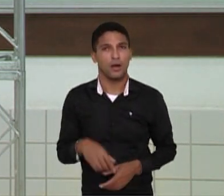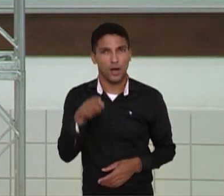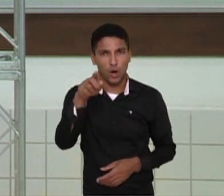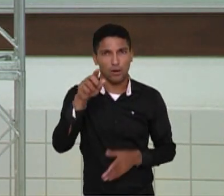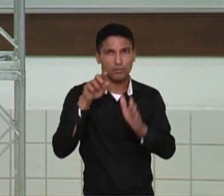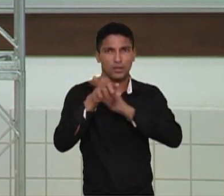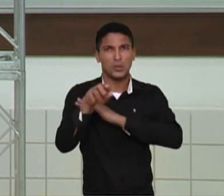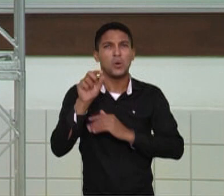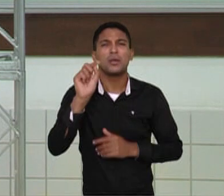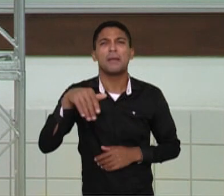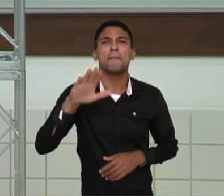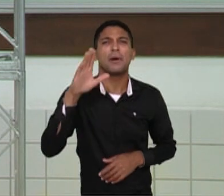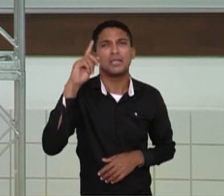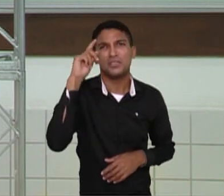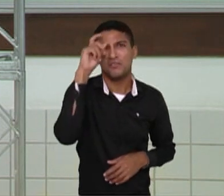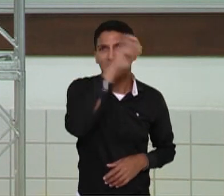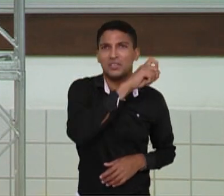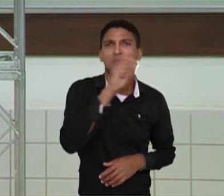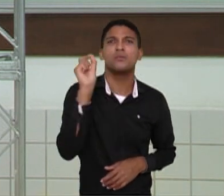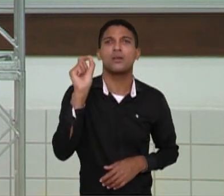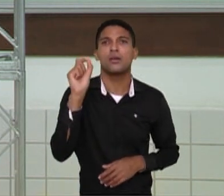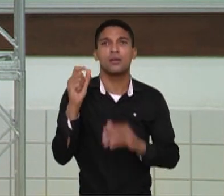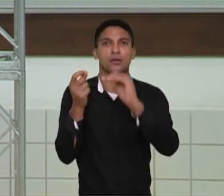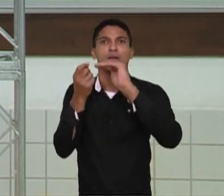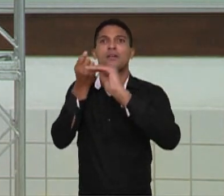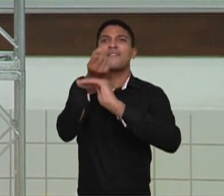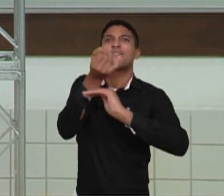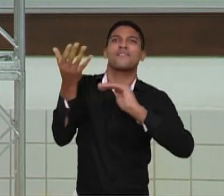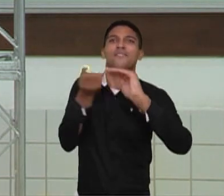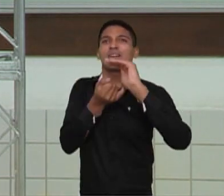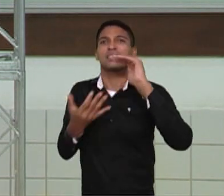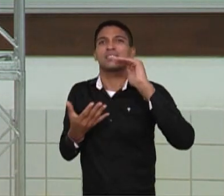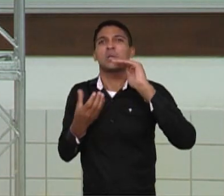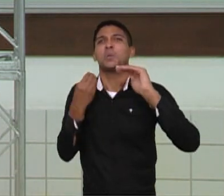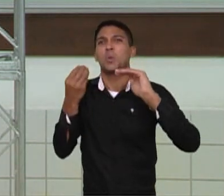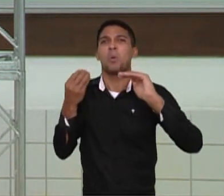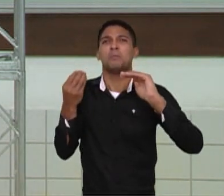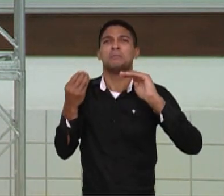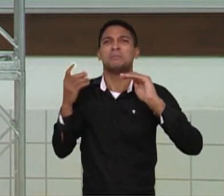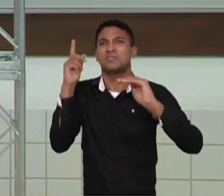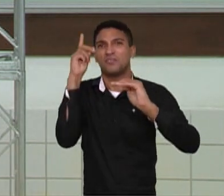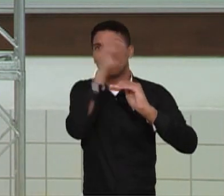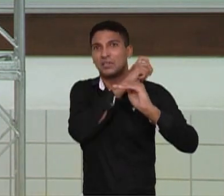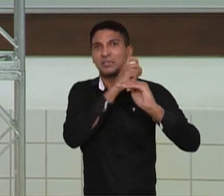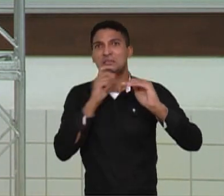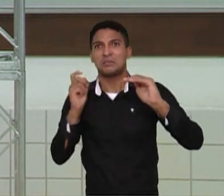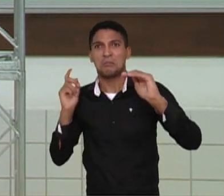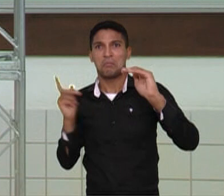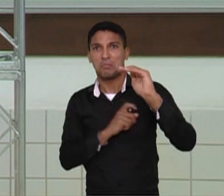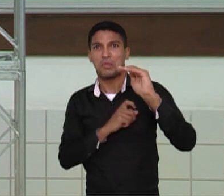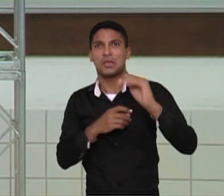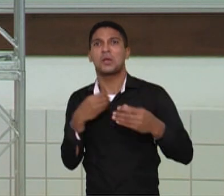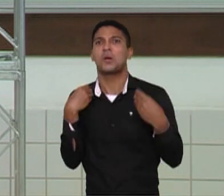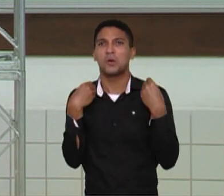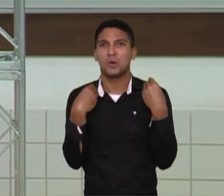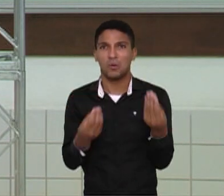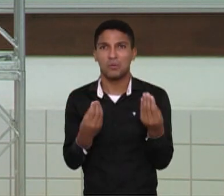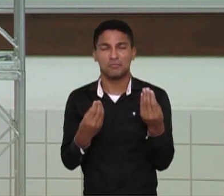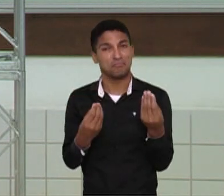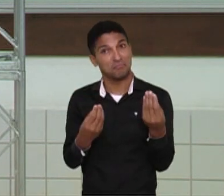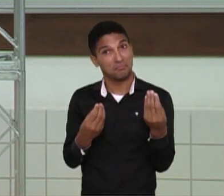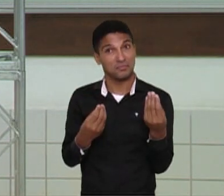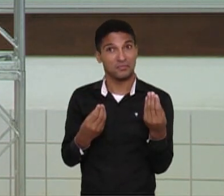você trabalha com fração? Né? Existem aí as 4 operações com fração. Eu tenho soma, subtração, multiplicação